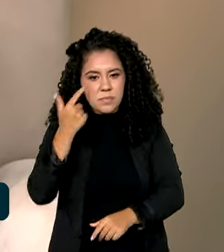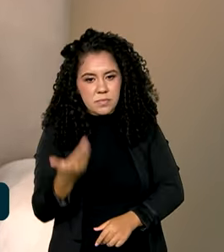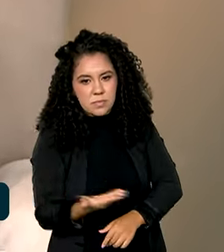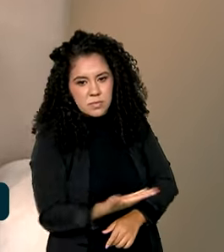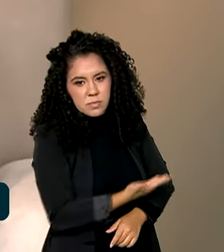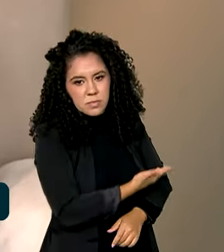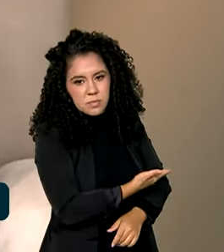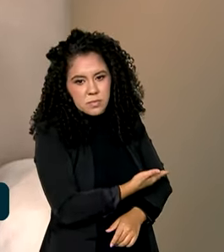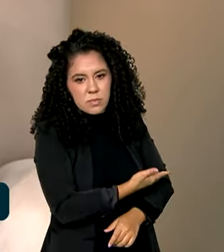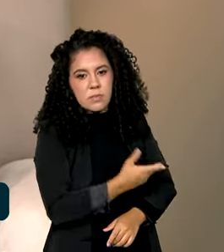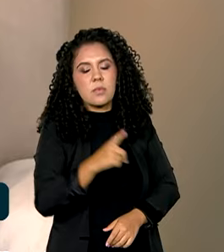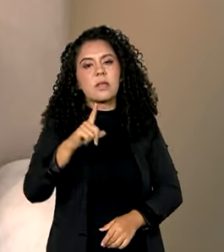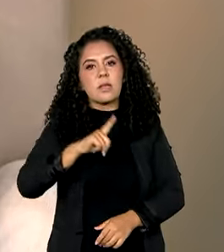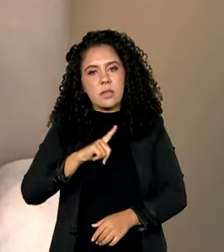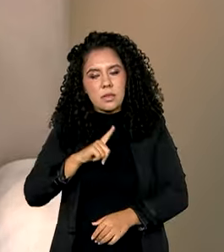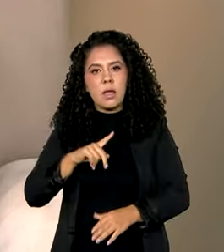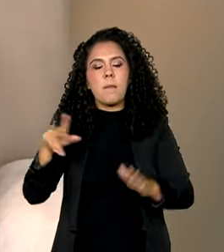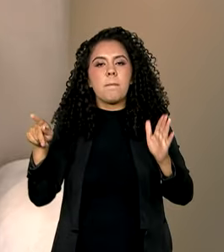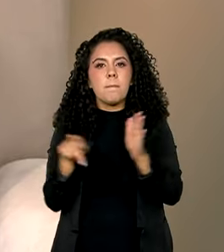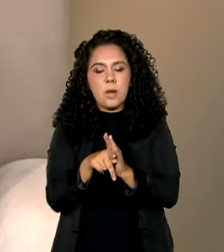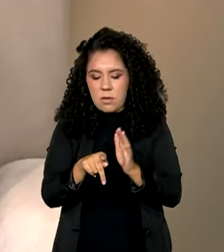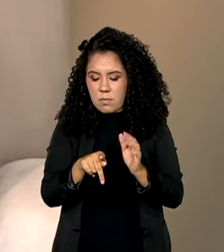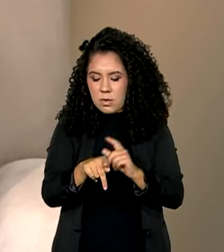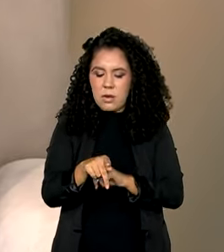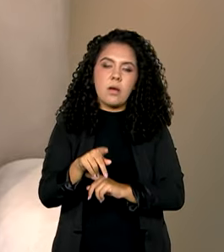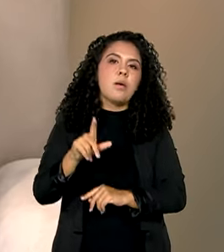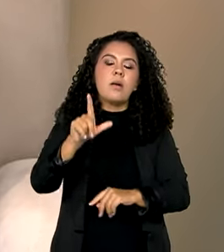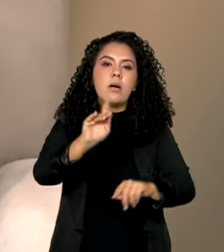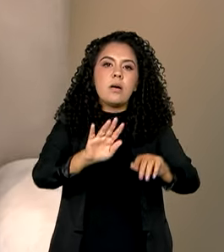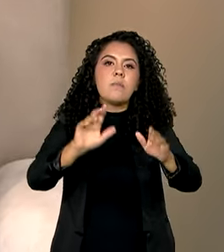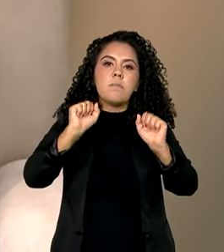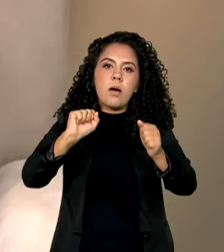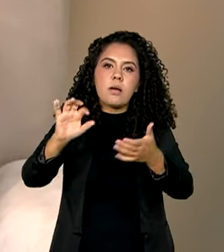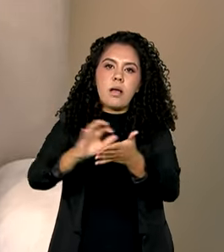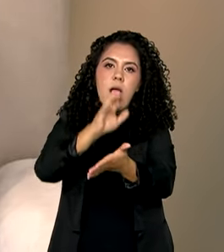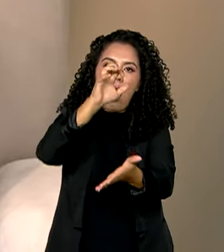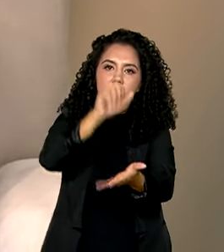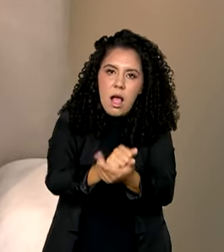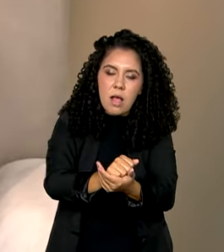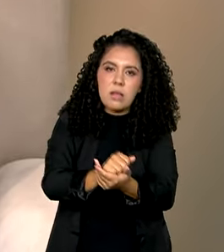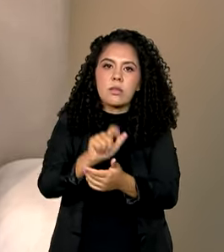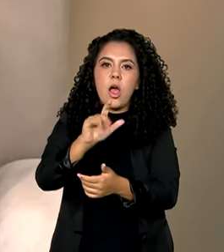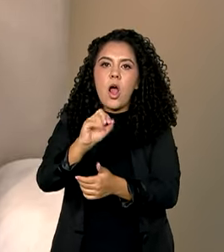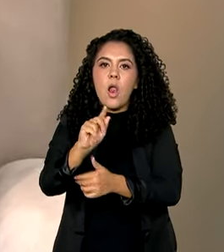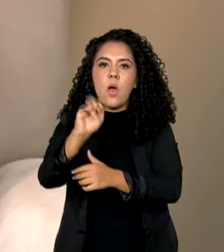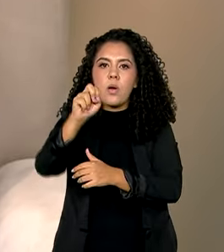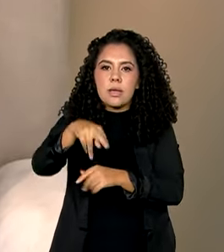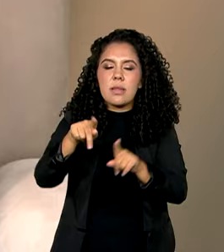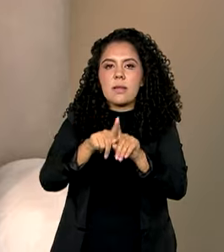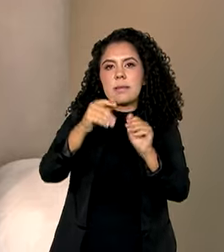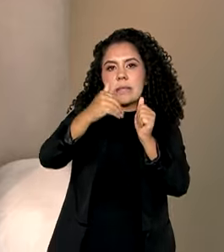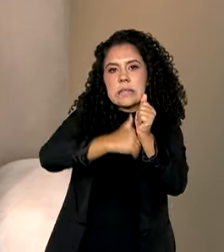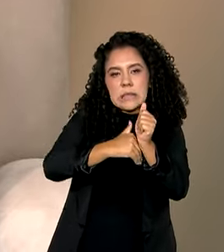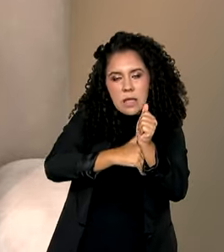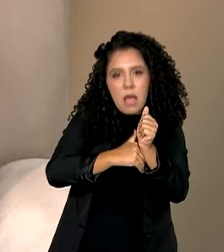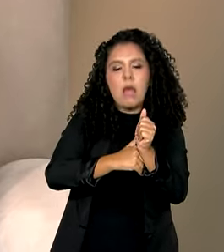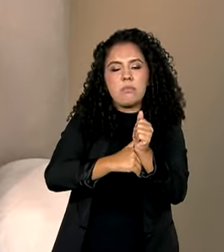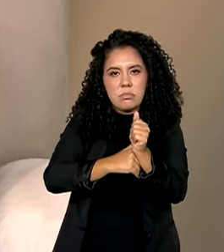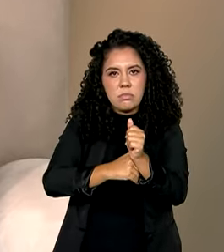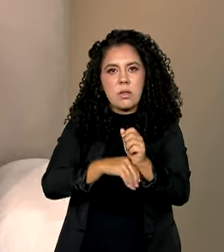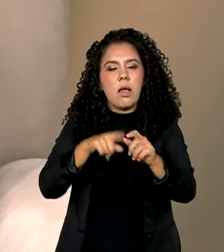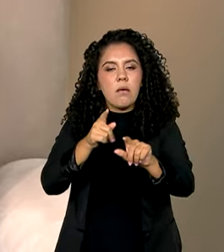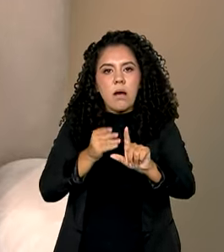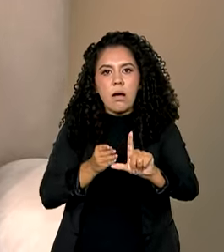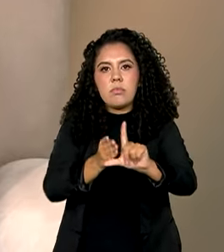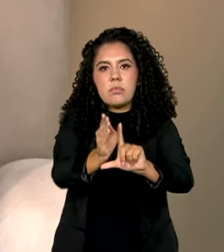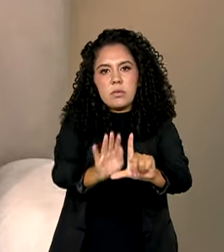desenrola.gov.br, vai ter lá uma área para que seja cadastrado o login e a senha, ele vai entrar num único ambiente,